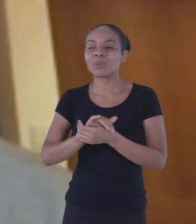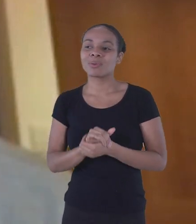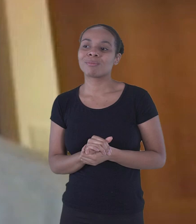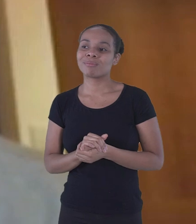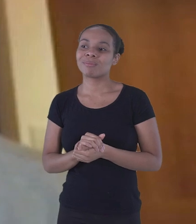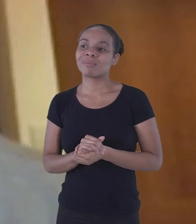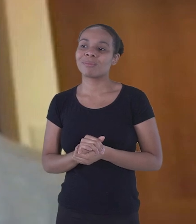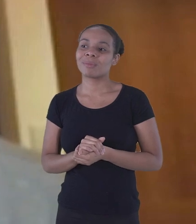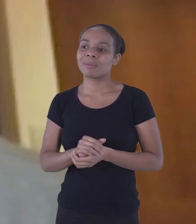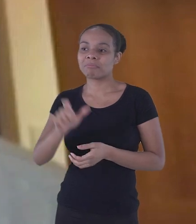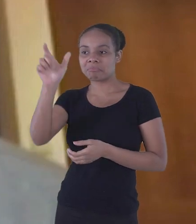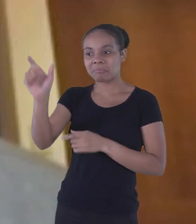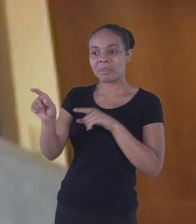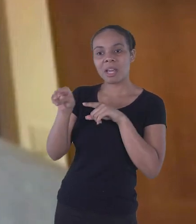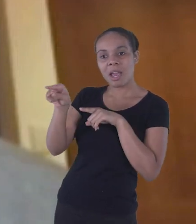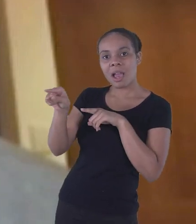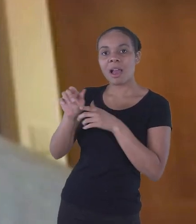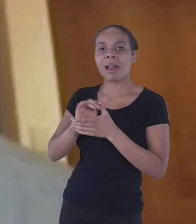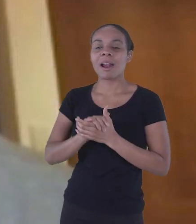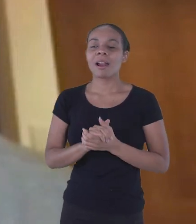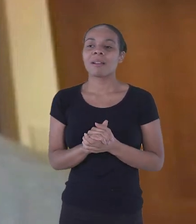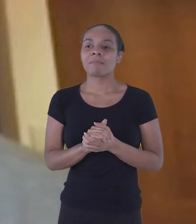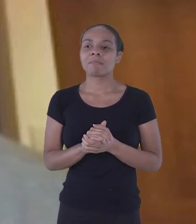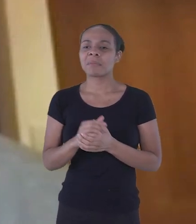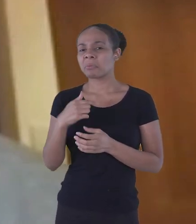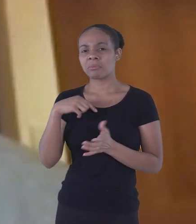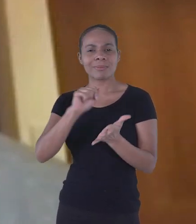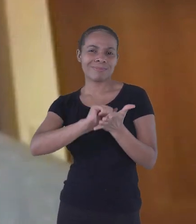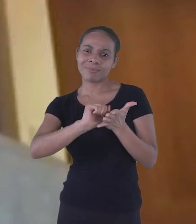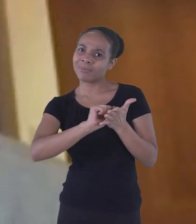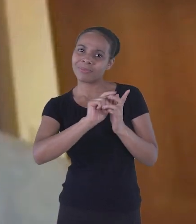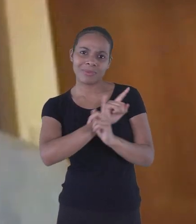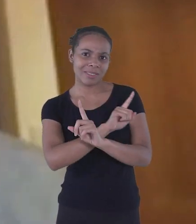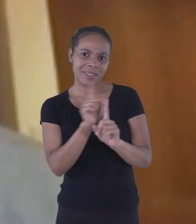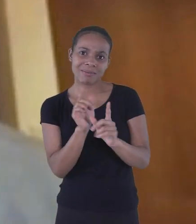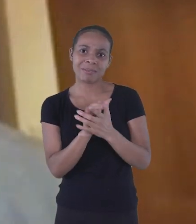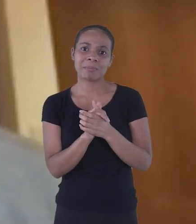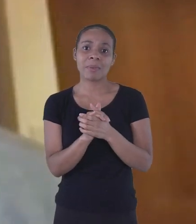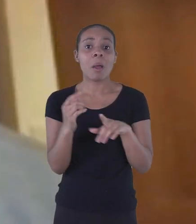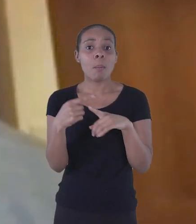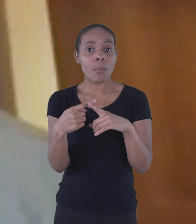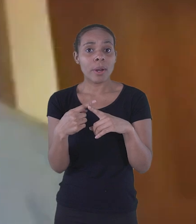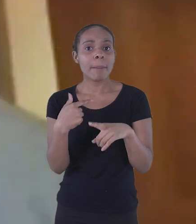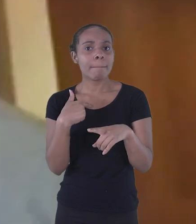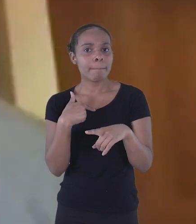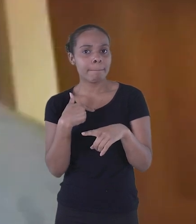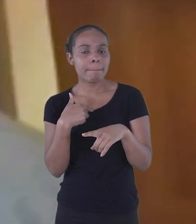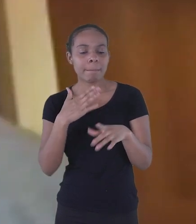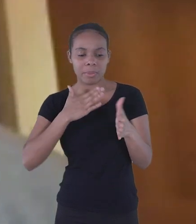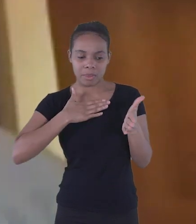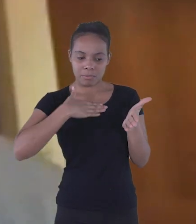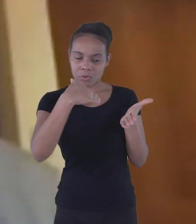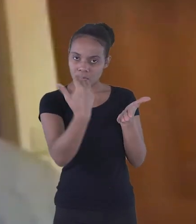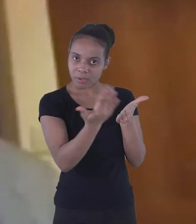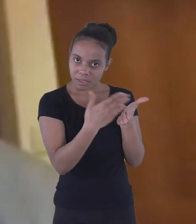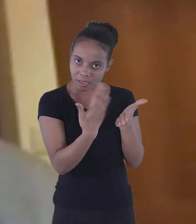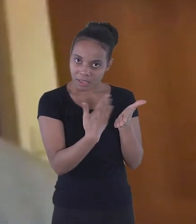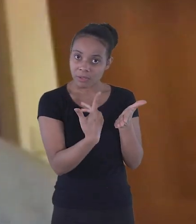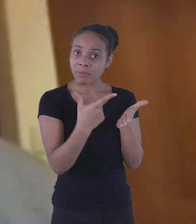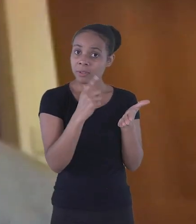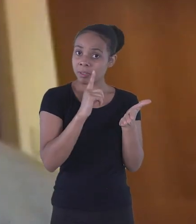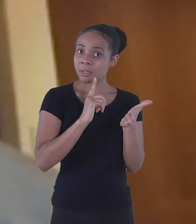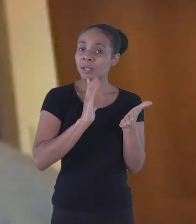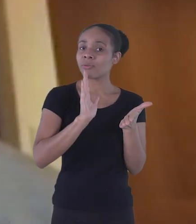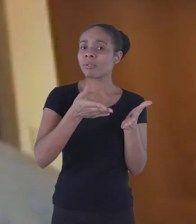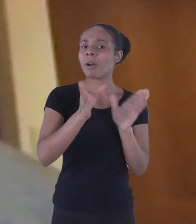dia. Mesmo os meus contos, quase a totalidade deles eram em primeira pessoa, já tinham esse conteúdo um